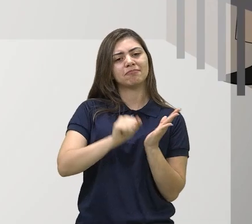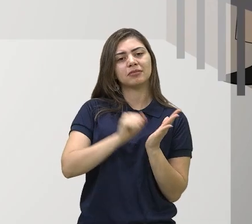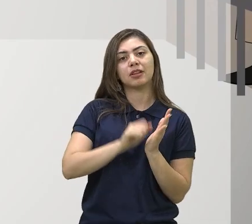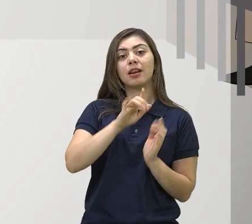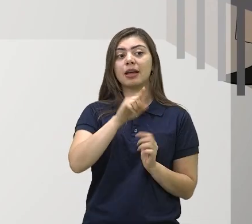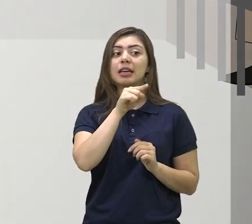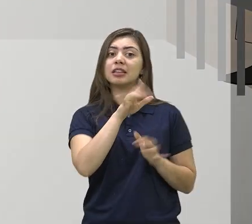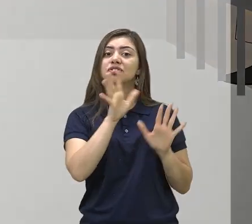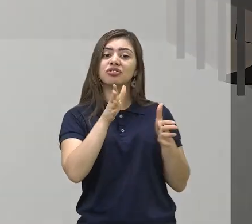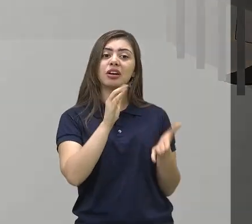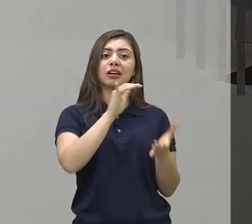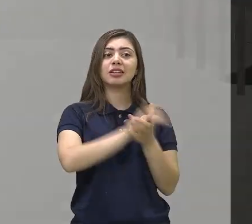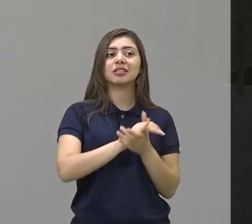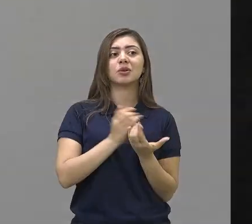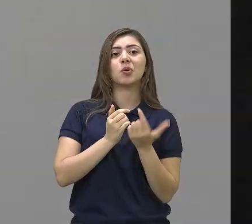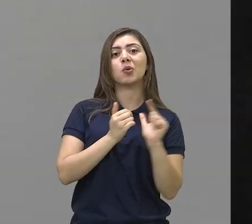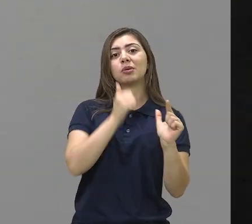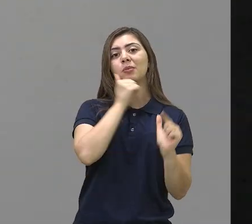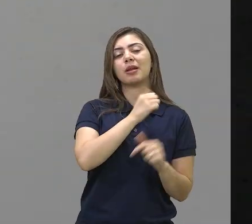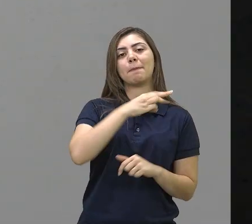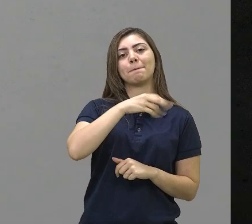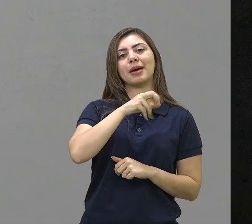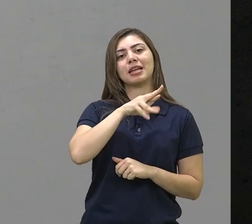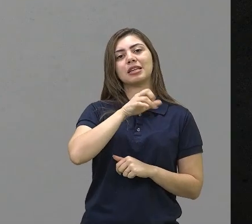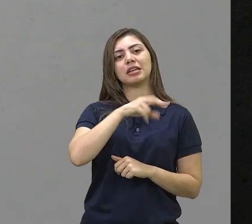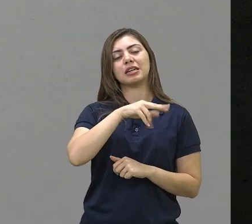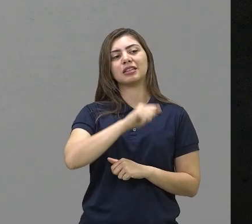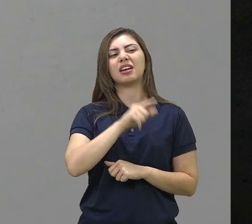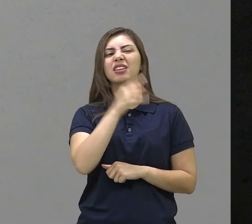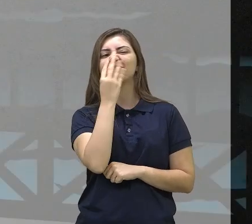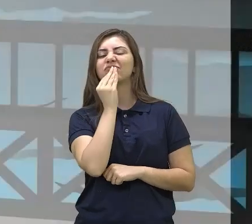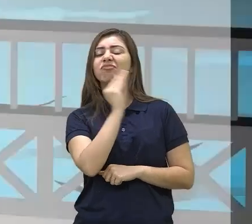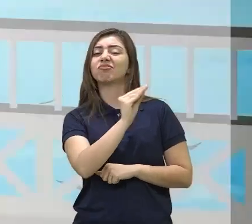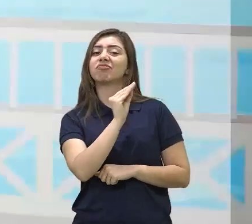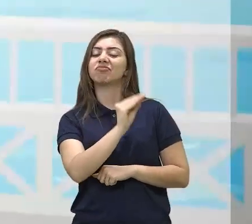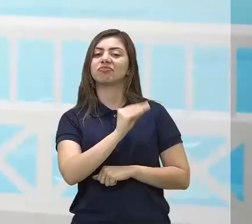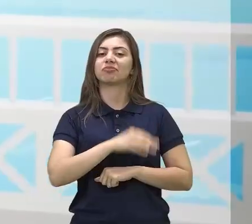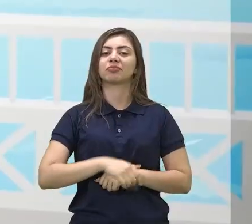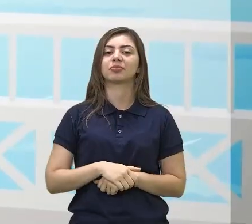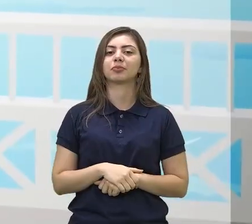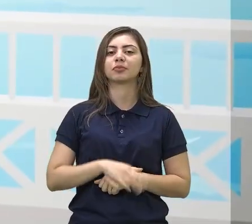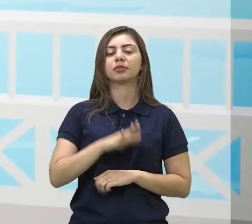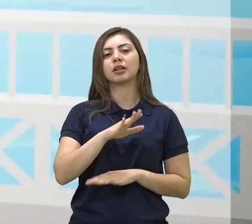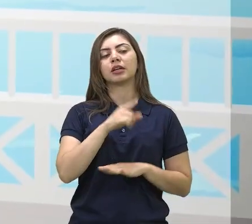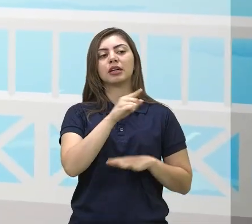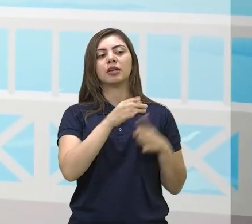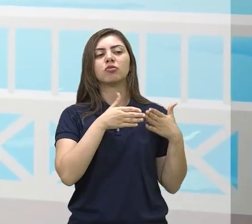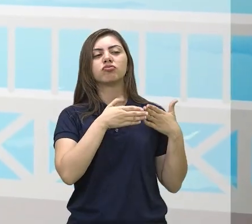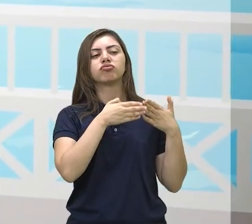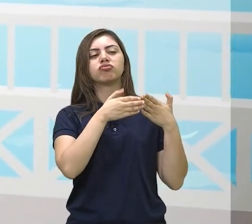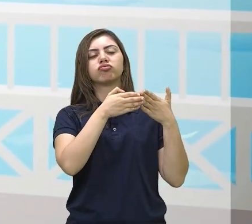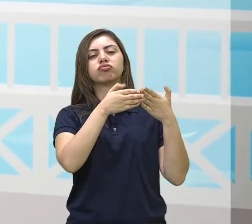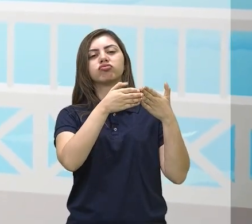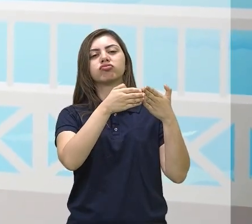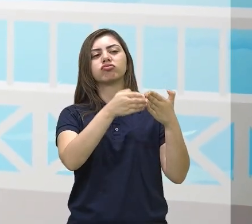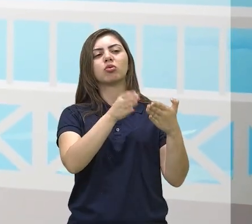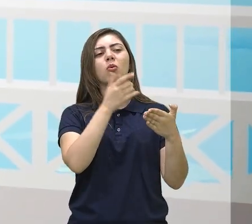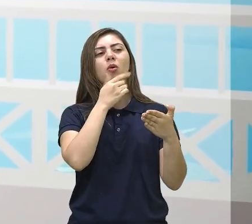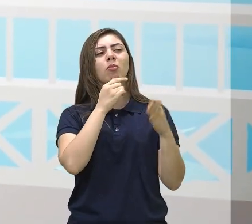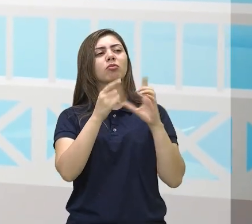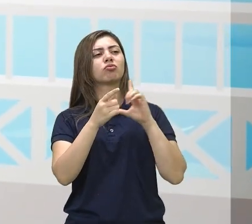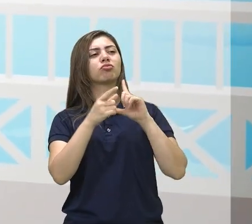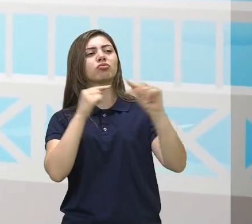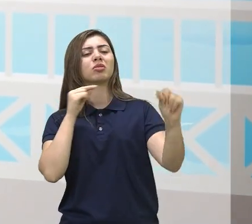lado, esquecida, mas fiel. Quando o navio parte levando Simão, Teresa já não